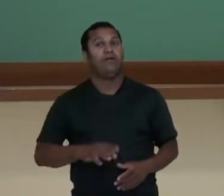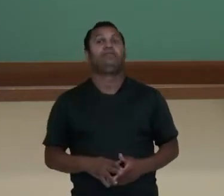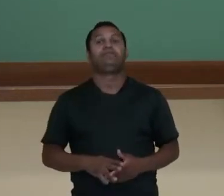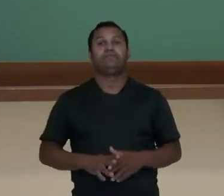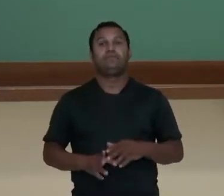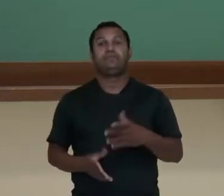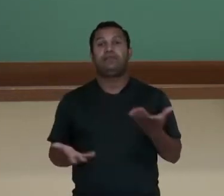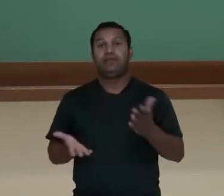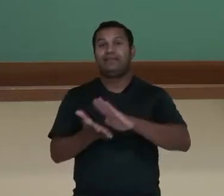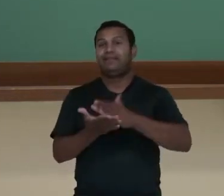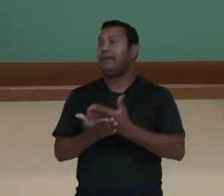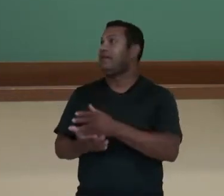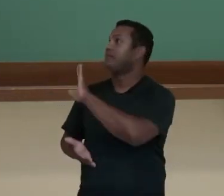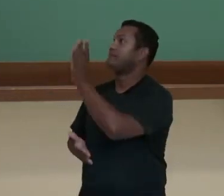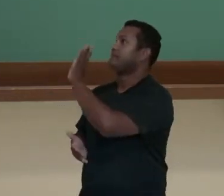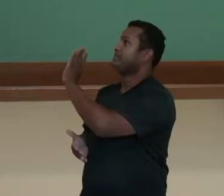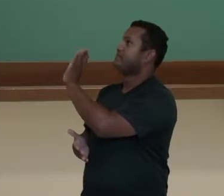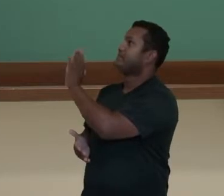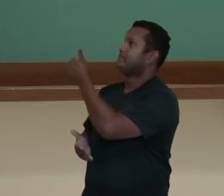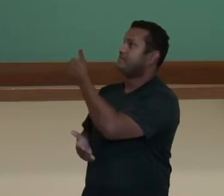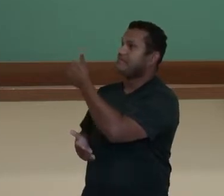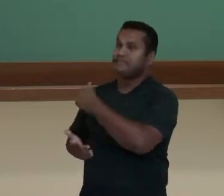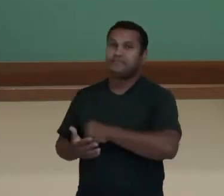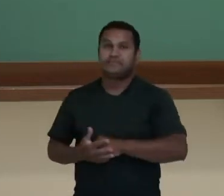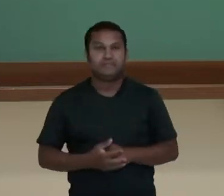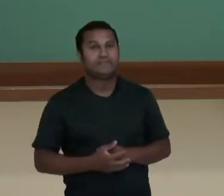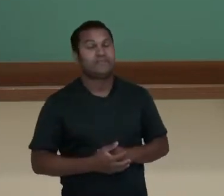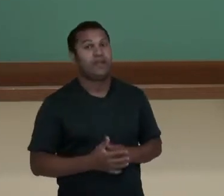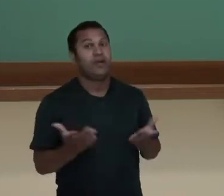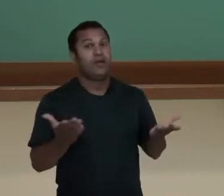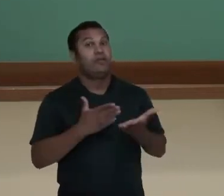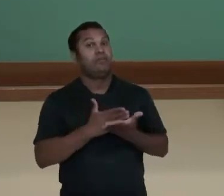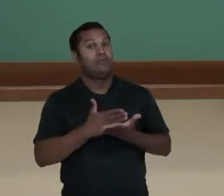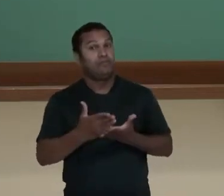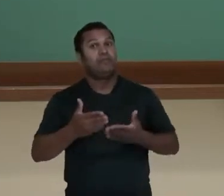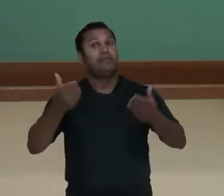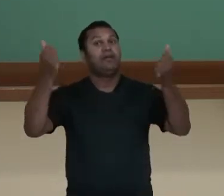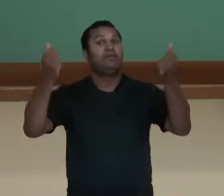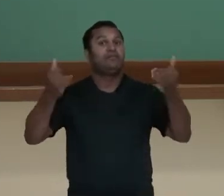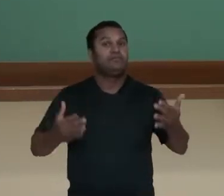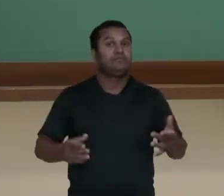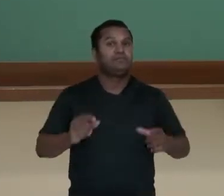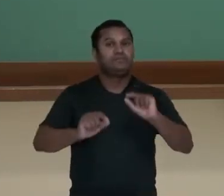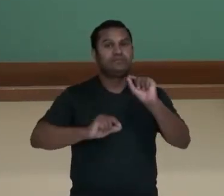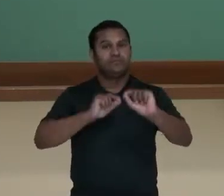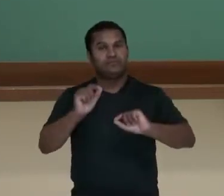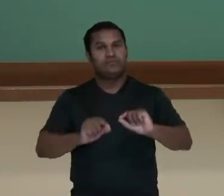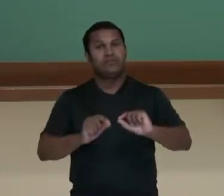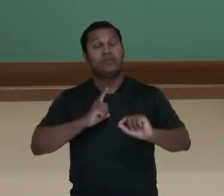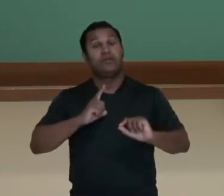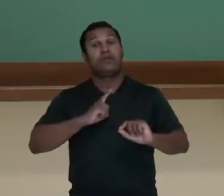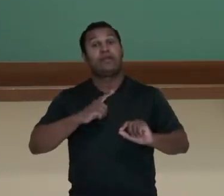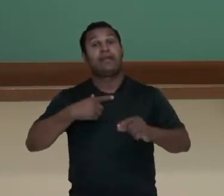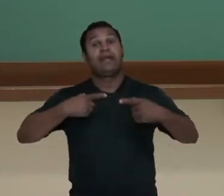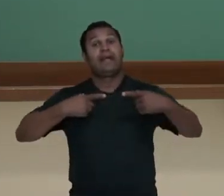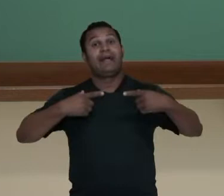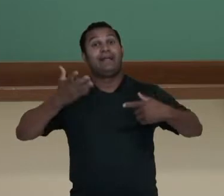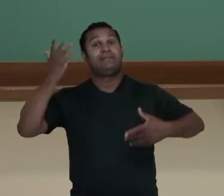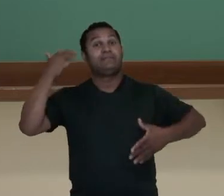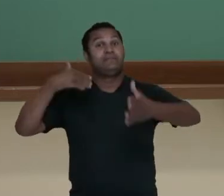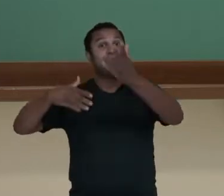nosso intérprete, seja bem-vindo, Carlos. Nós vamos conversar com vocês sobre a conquista das